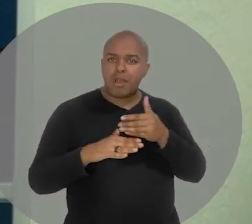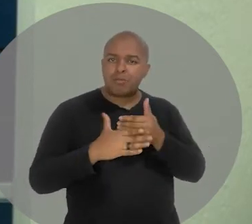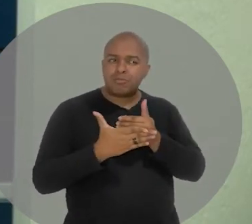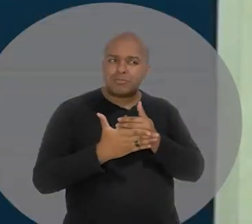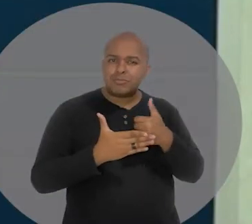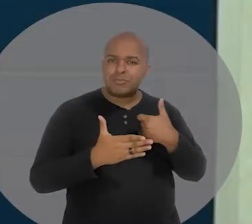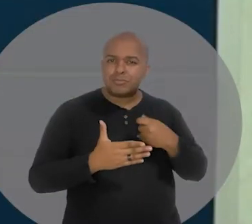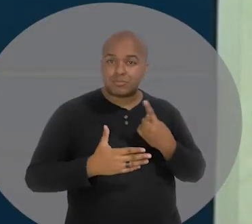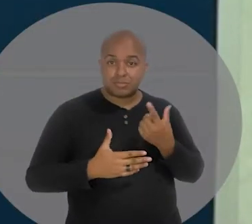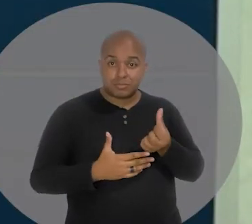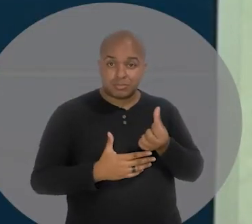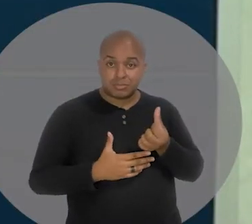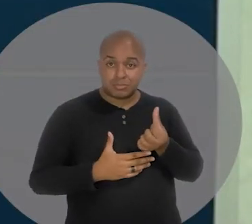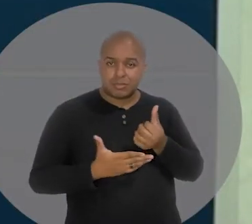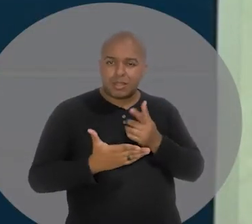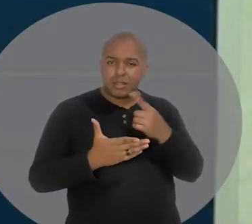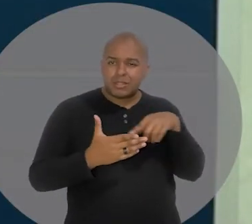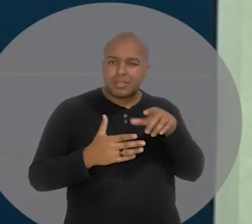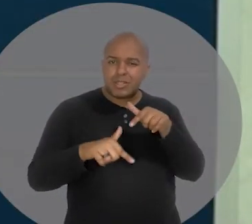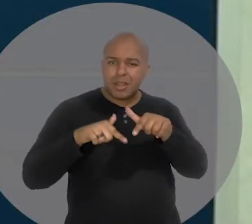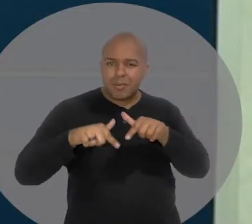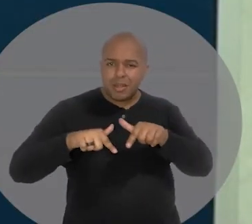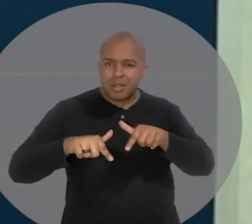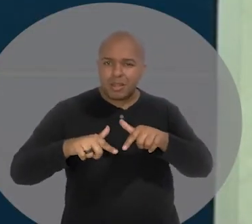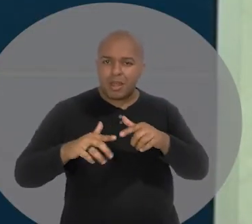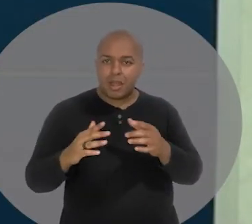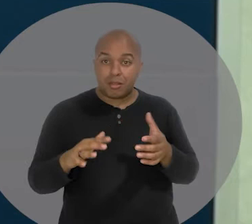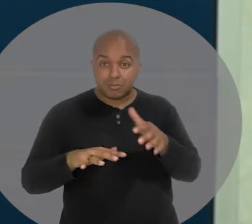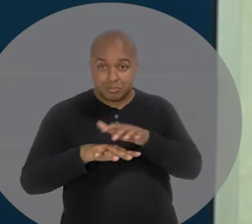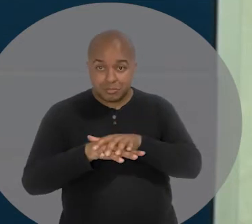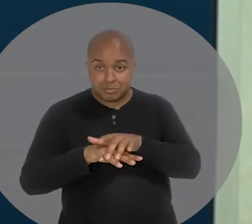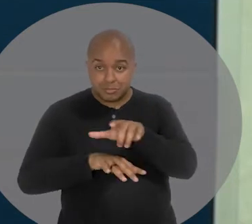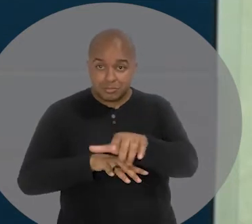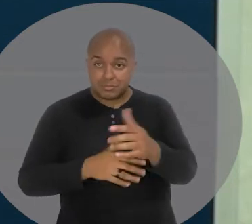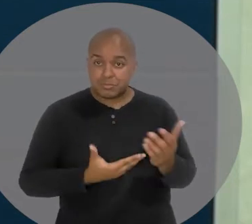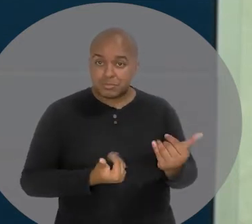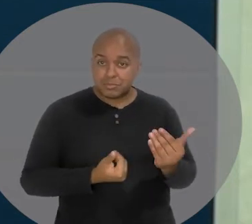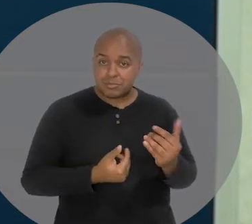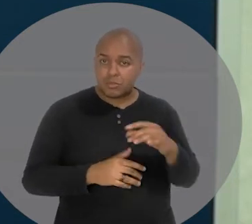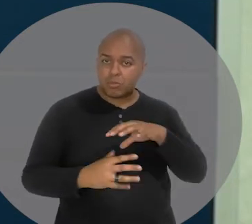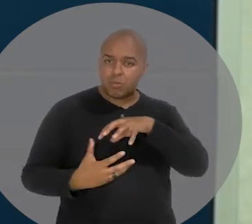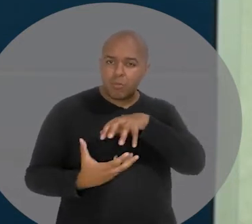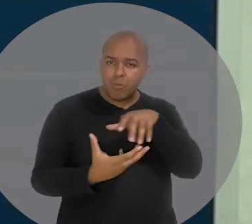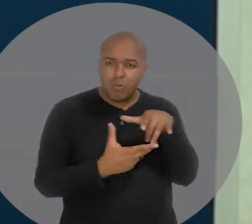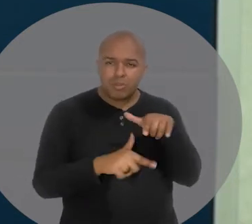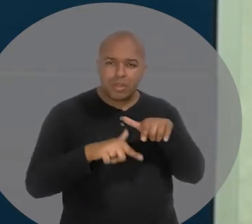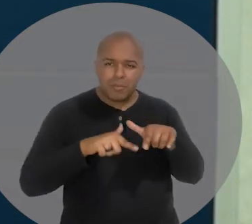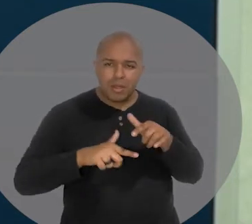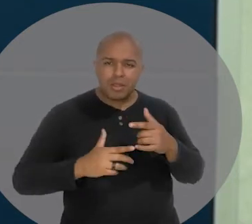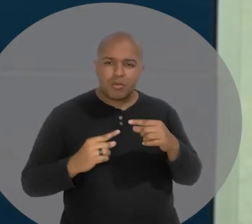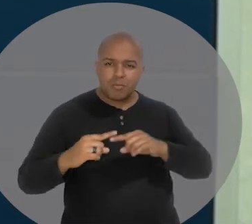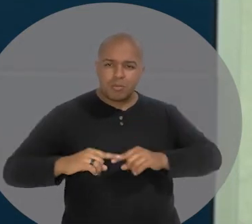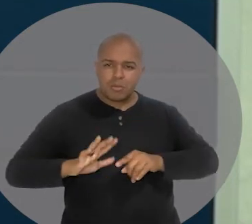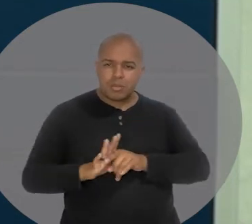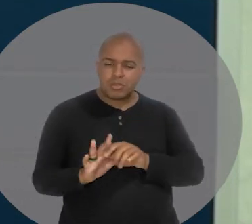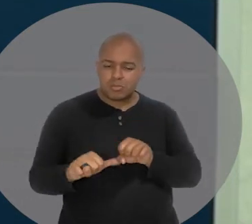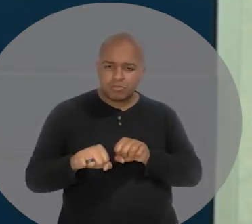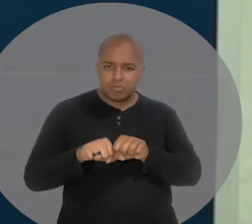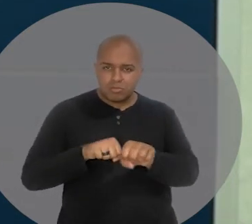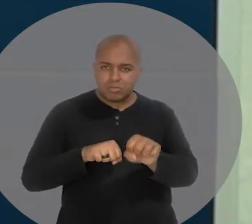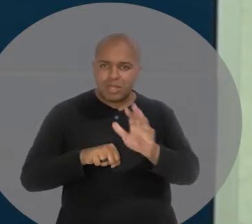16 anos. A gente trabalha a inclusão desse jovem no mundo do trabalho através de formações na área